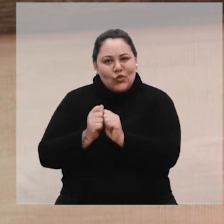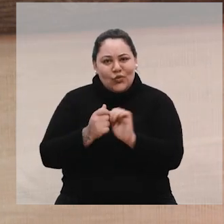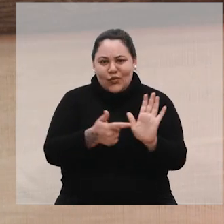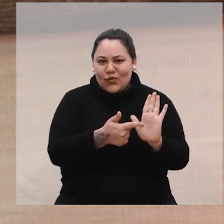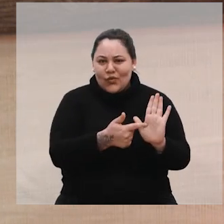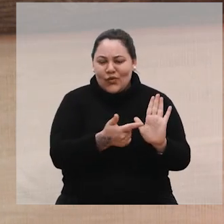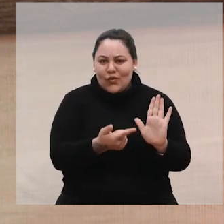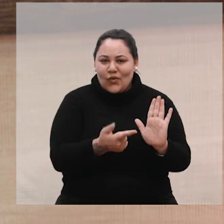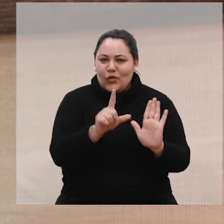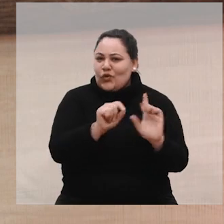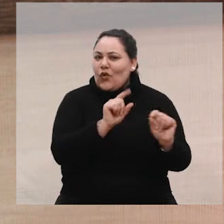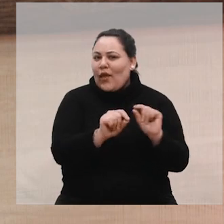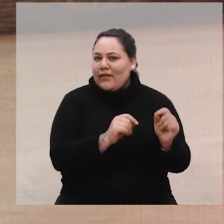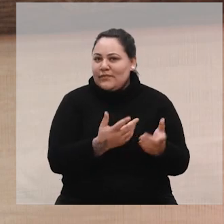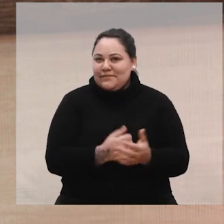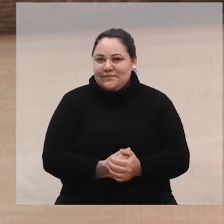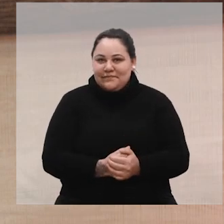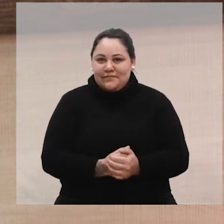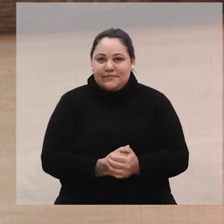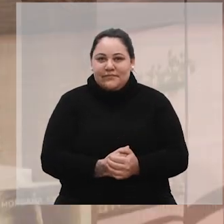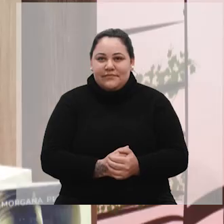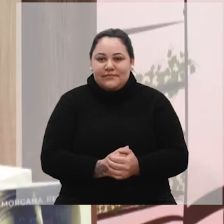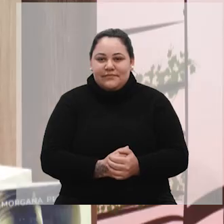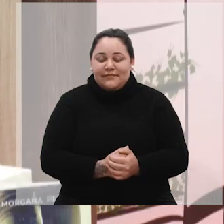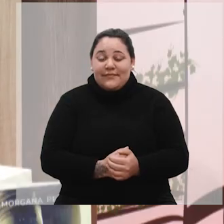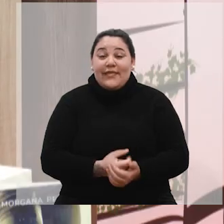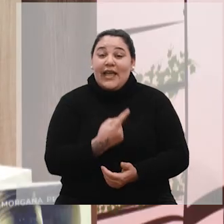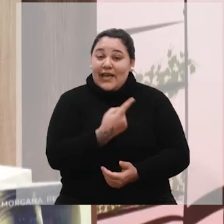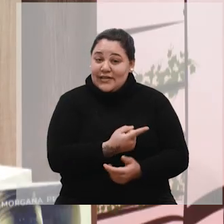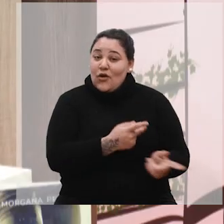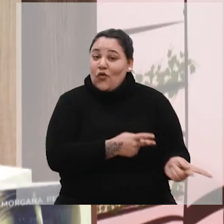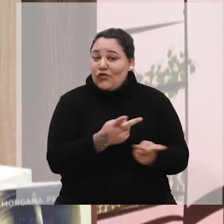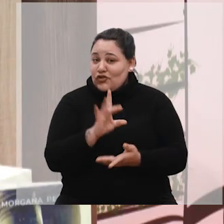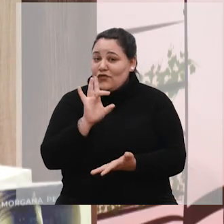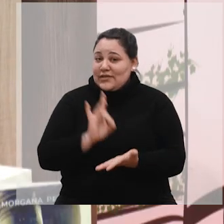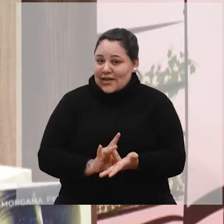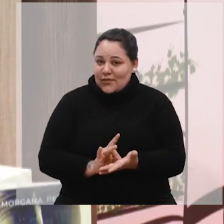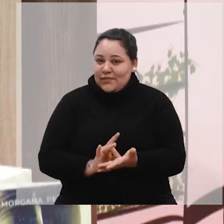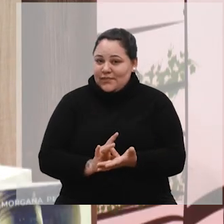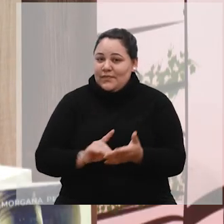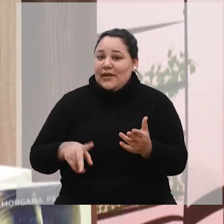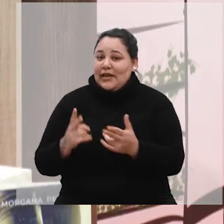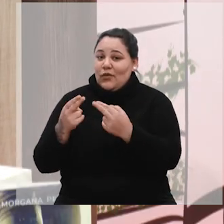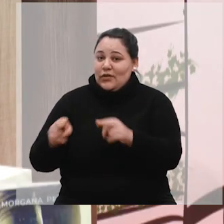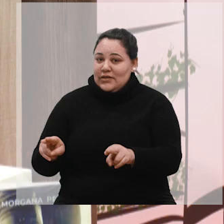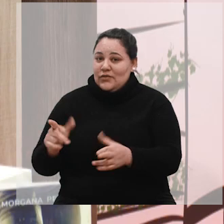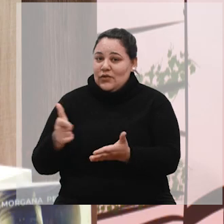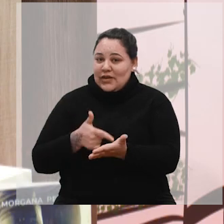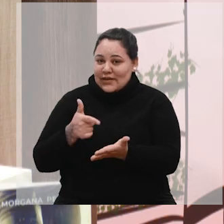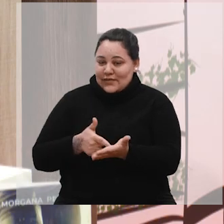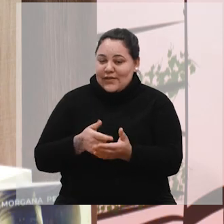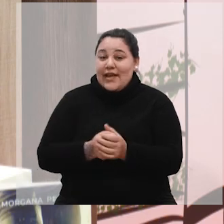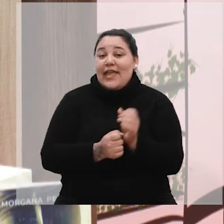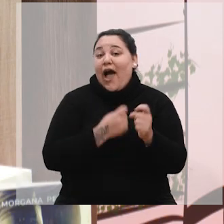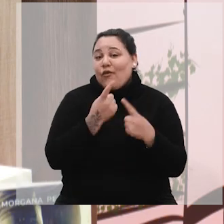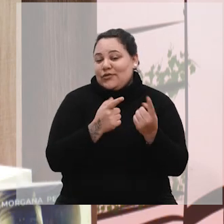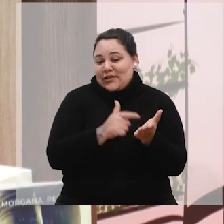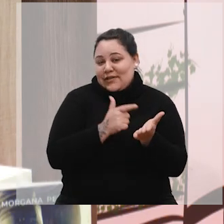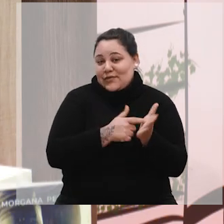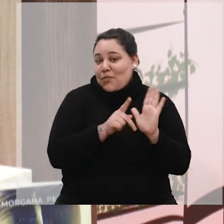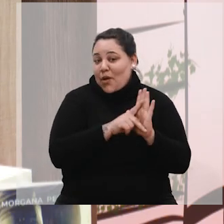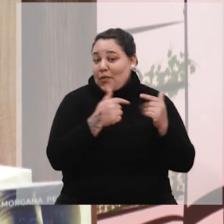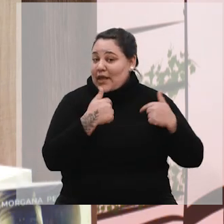vêm com isso ou tu escolheste alguns? Eu era o convite para o lançamento, e alguns exemplares que eu